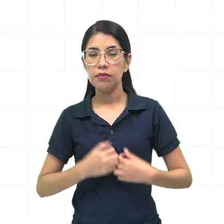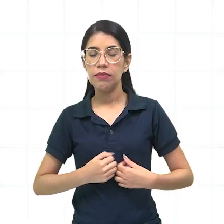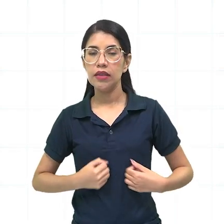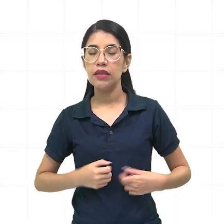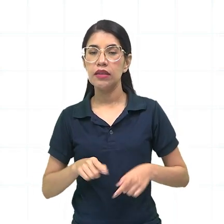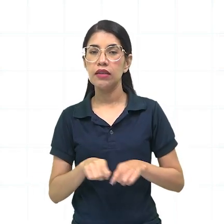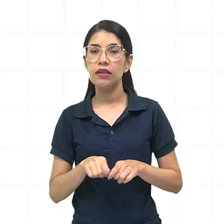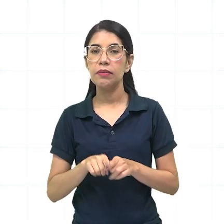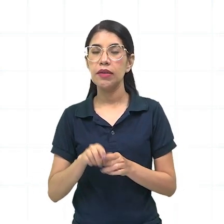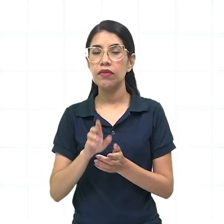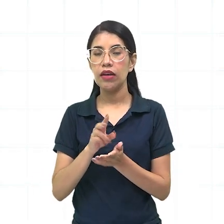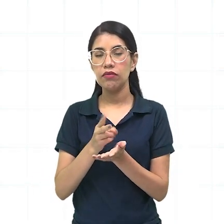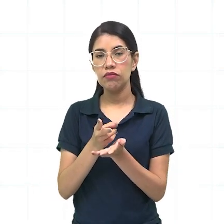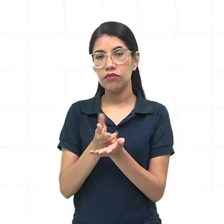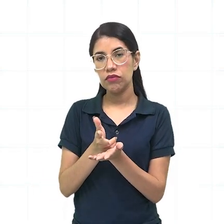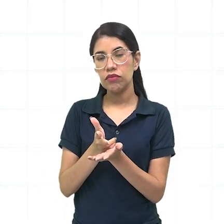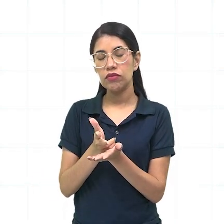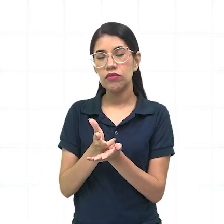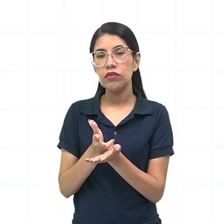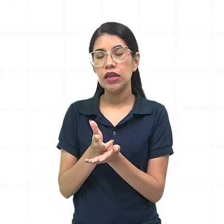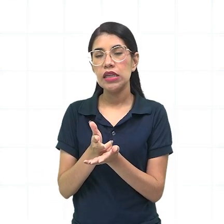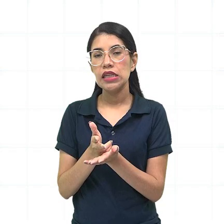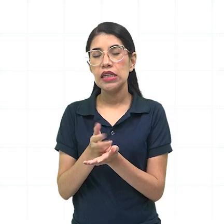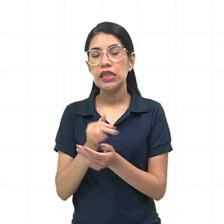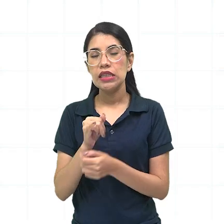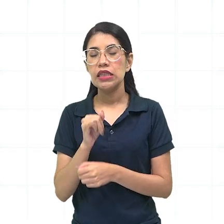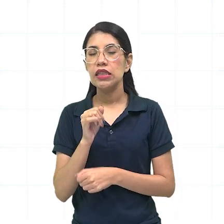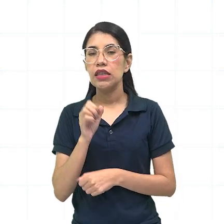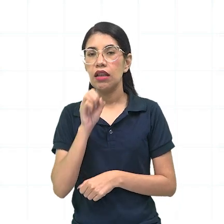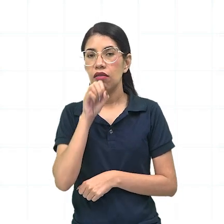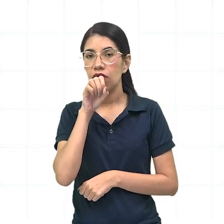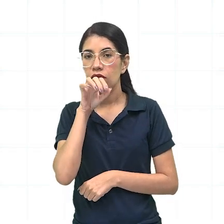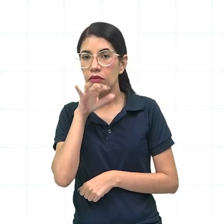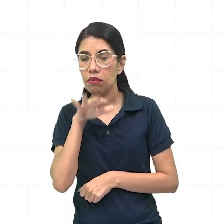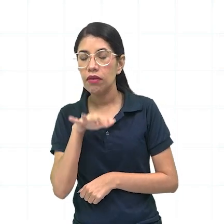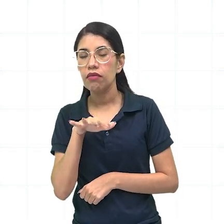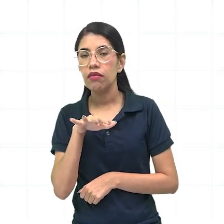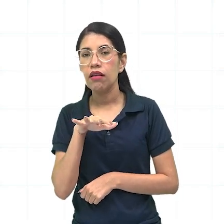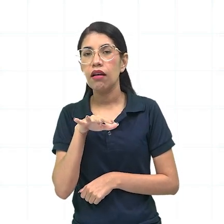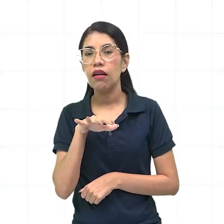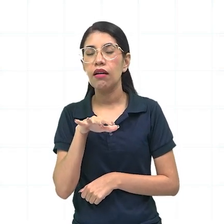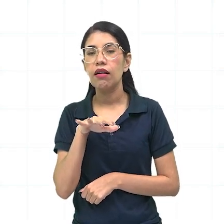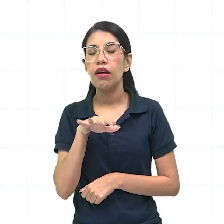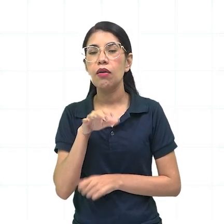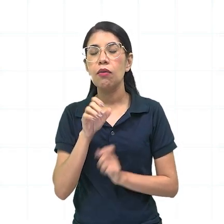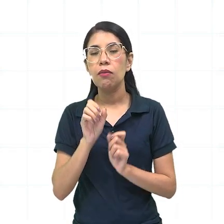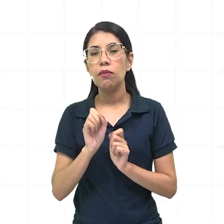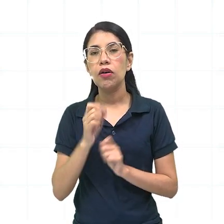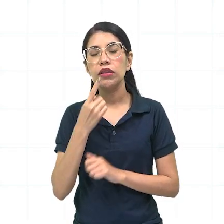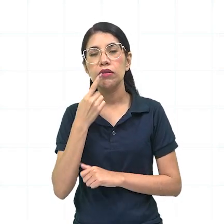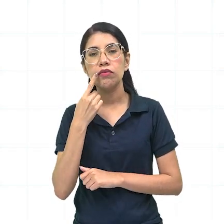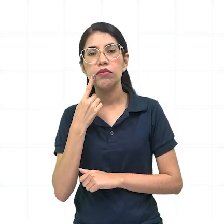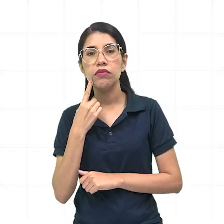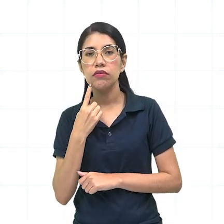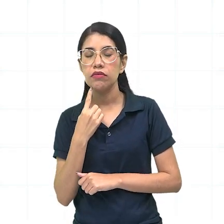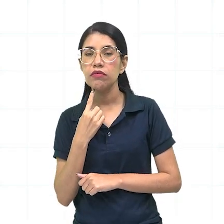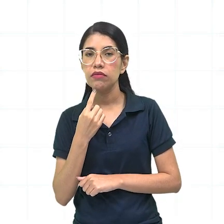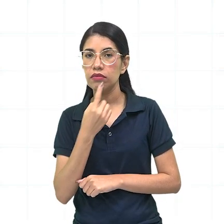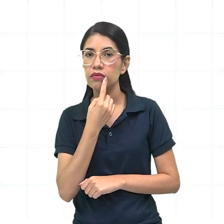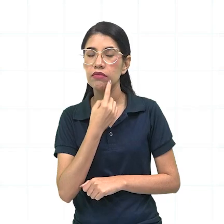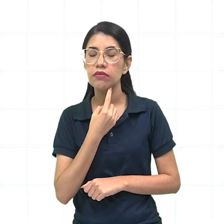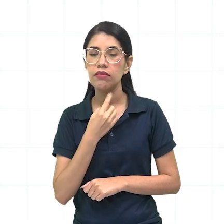posição lateral para que, caso ela vomite ou babe, o líquido escorra pela